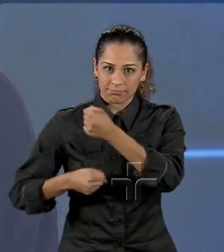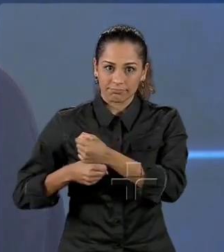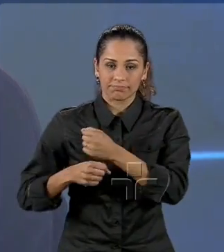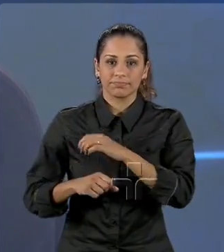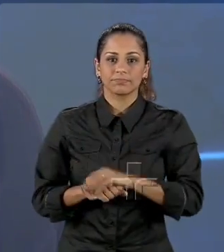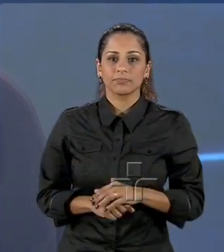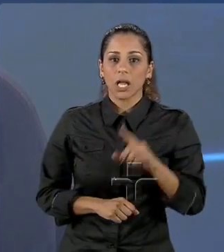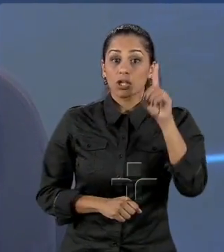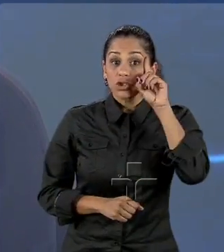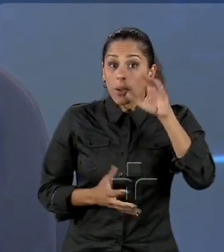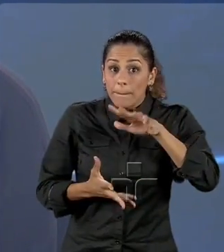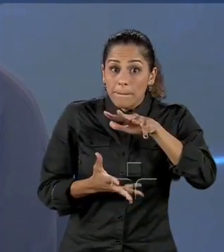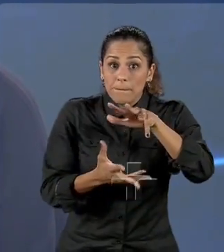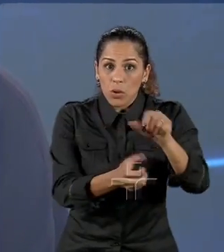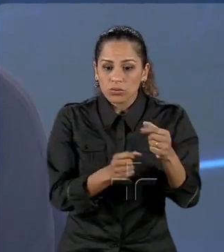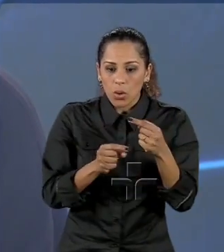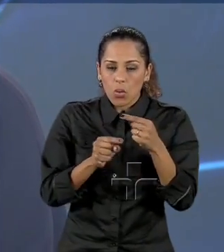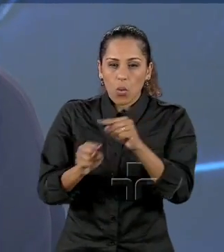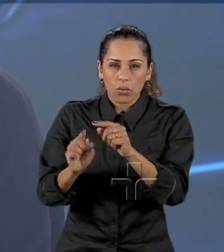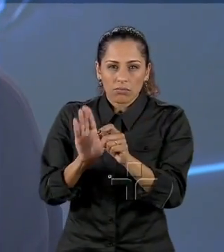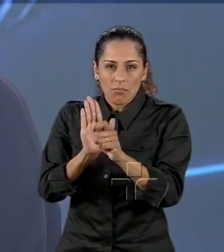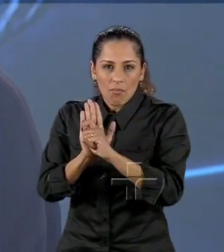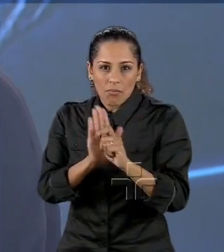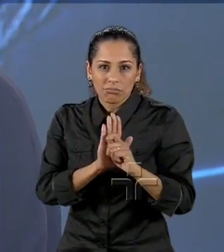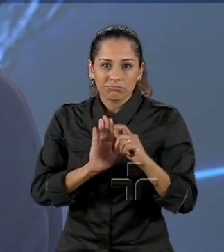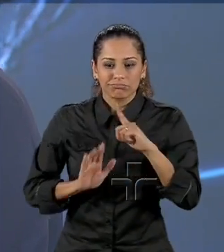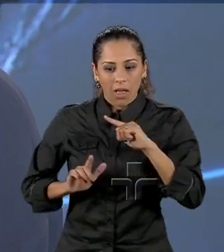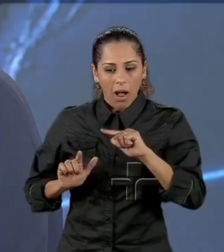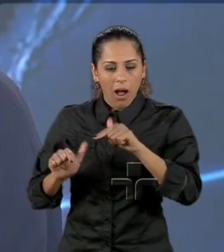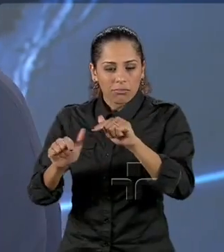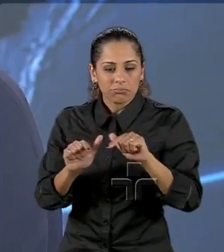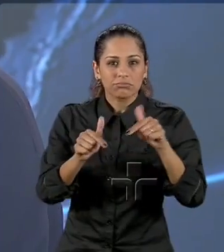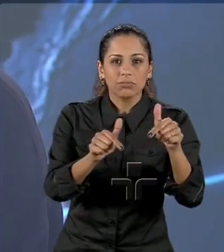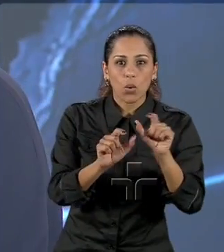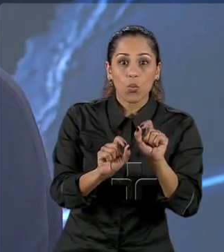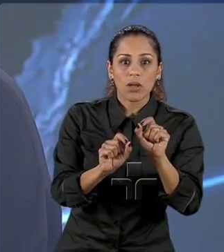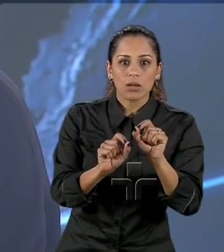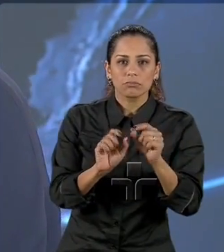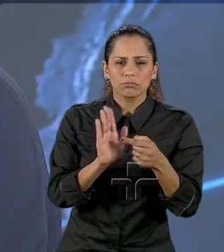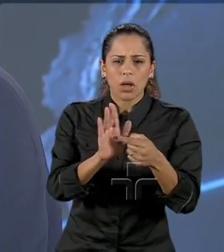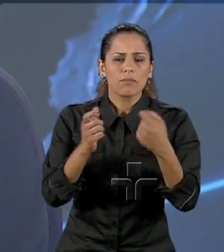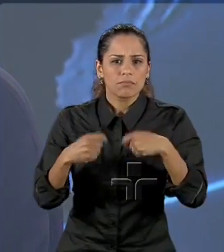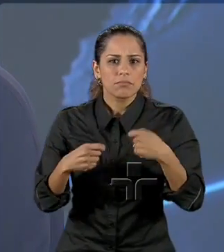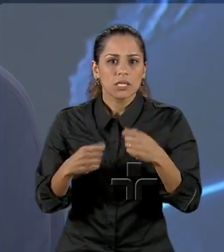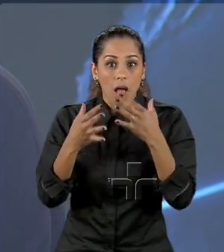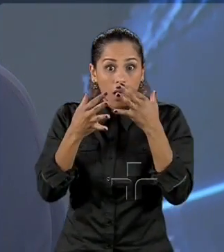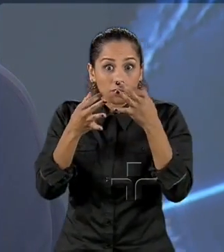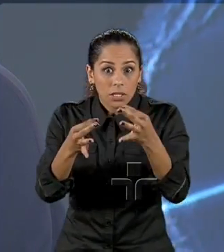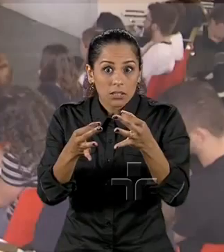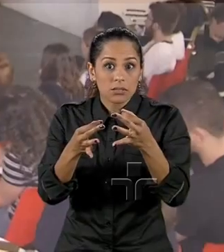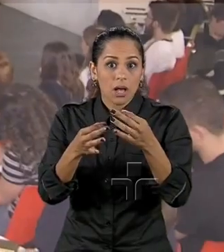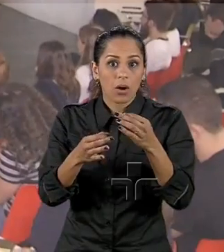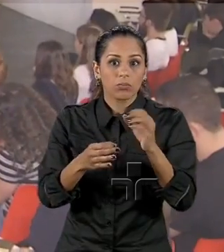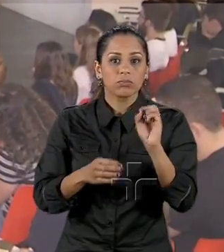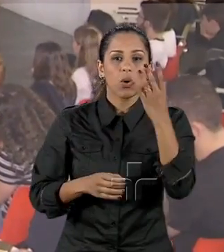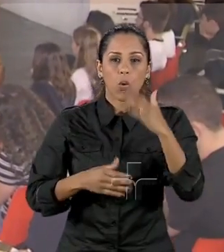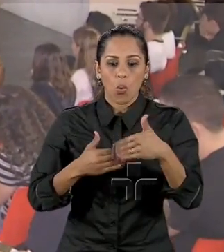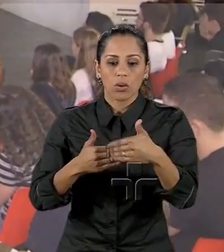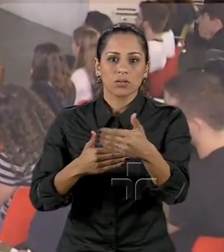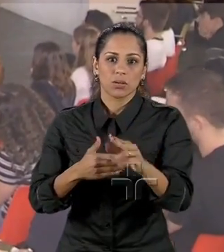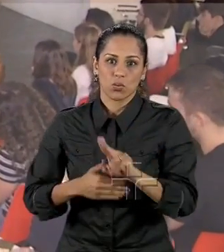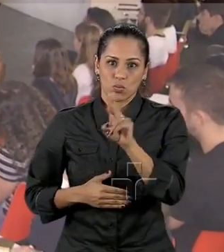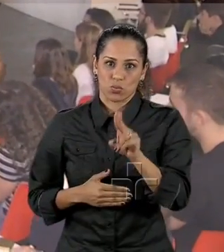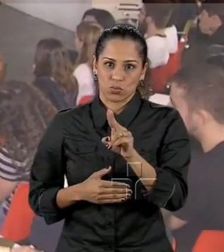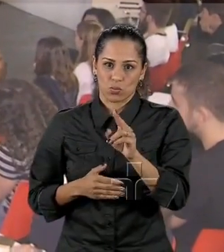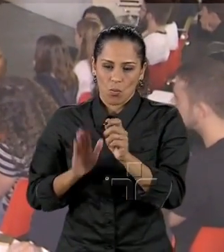de Combate às Drogas, ações buscaram chamar a atenção para as consequências do uso de entorpecentes.